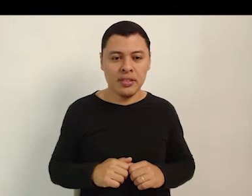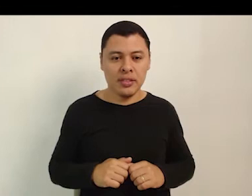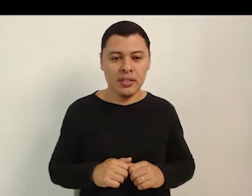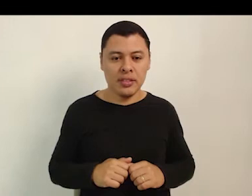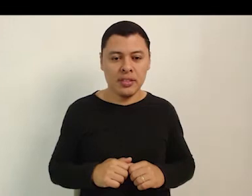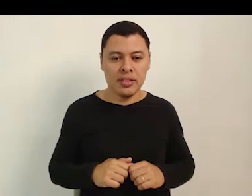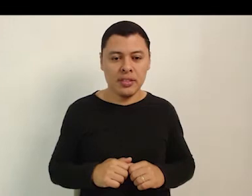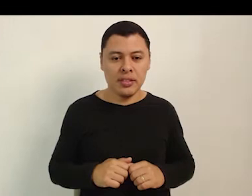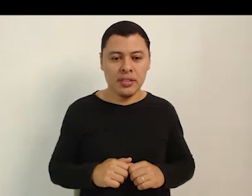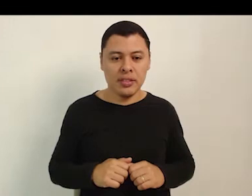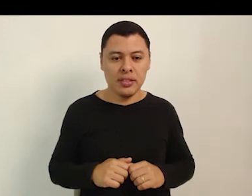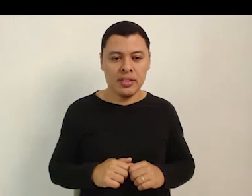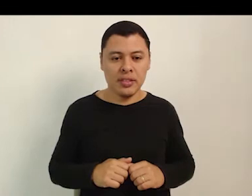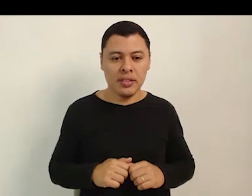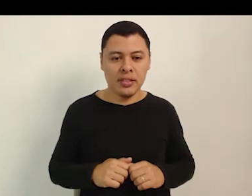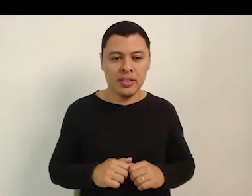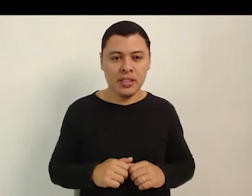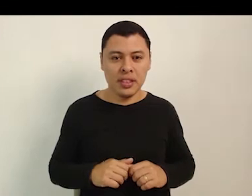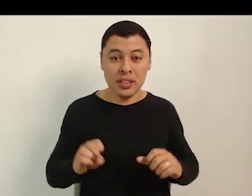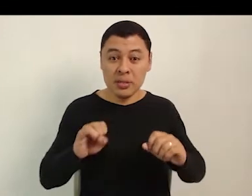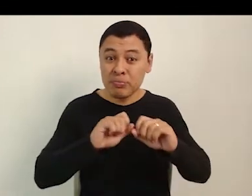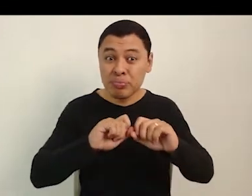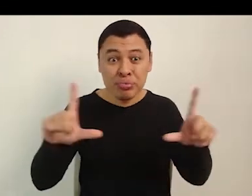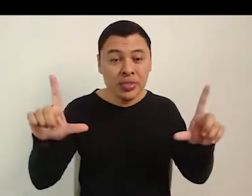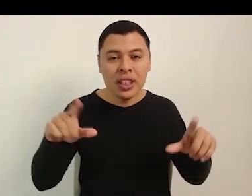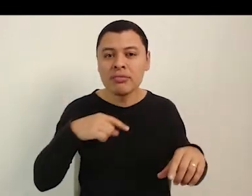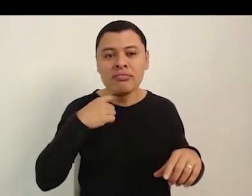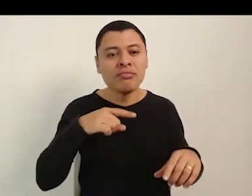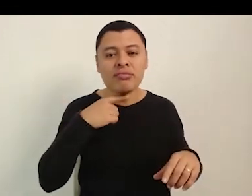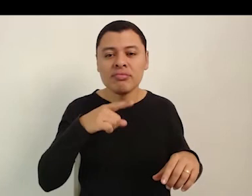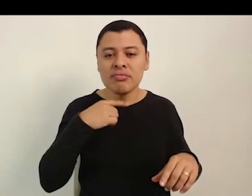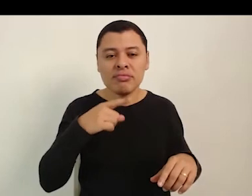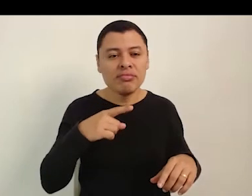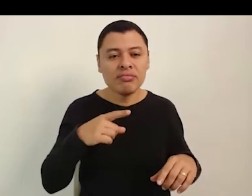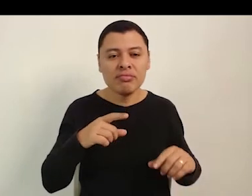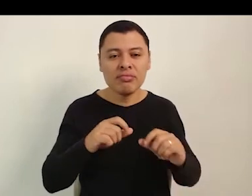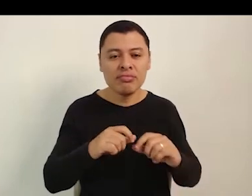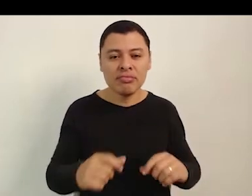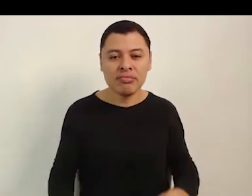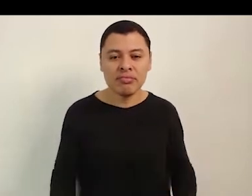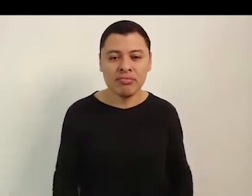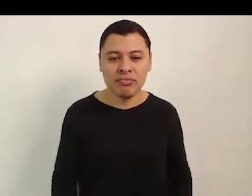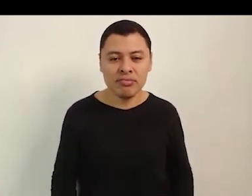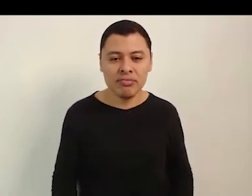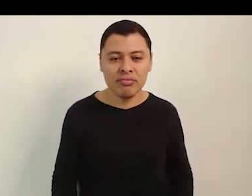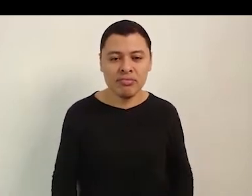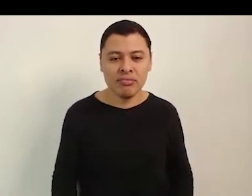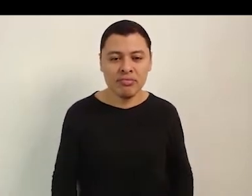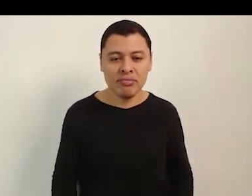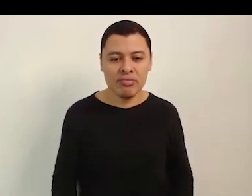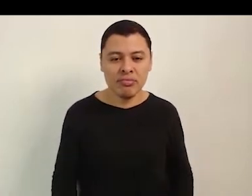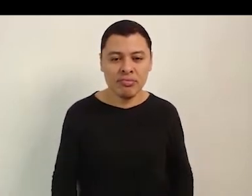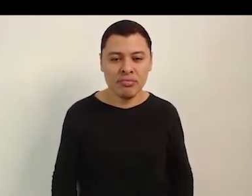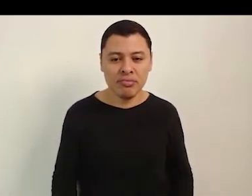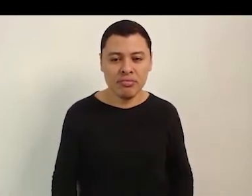Aqui em tela inteira, ele não dá o play no vídeo. Por isso que eu não tinha dado antes. Deixa eu ver se eu der o